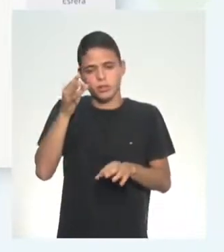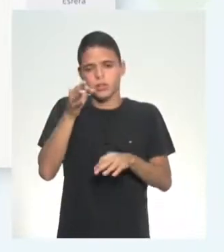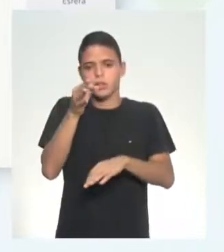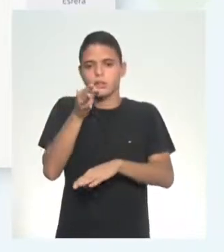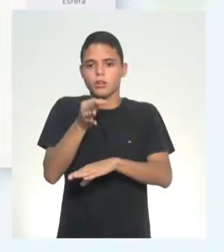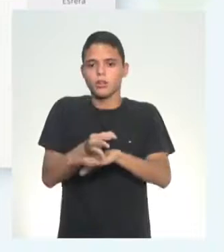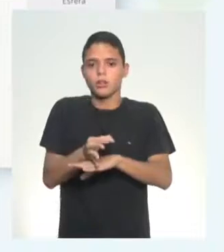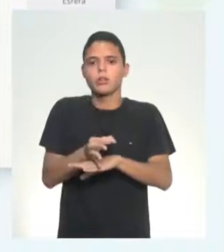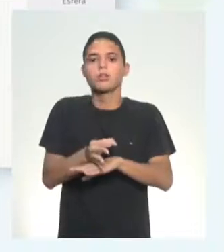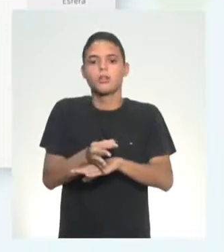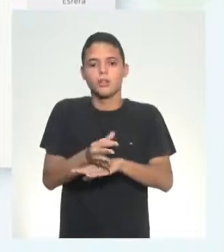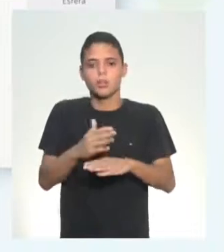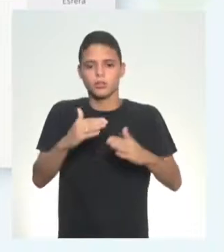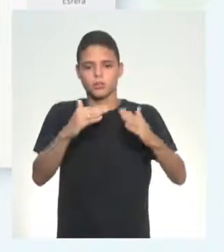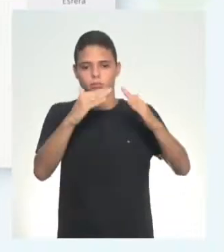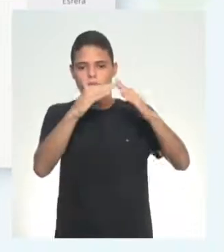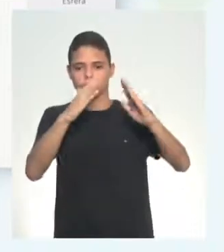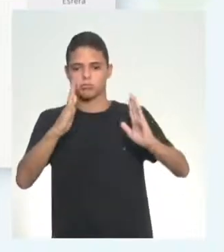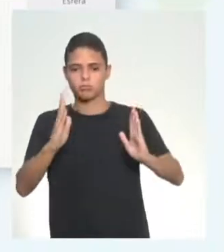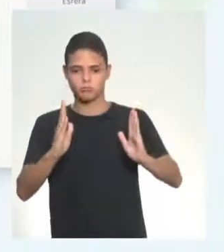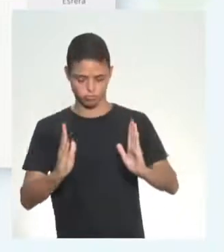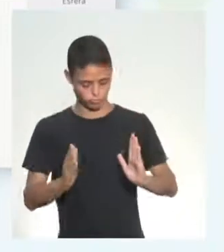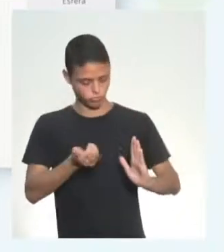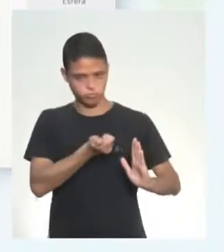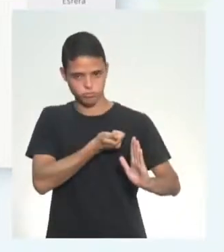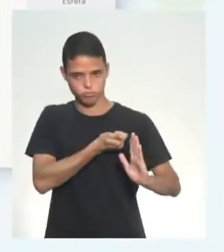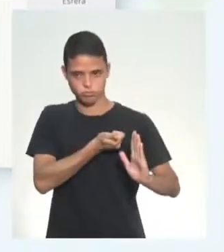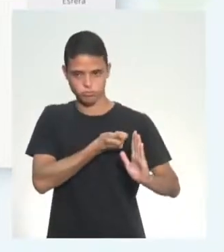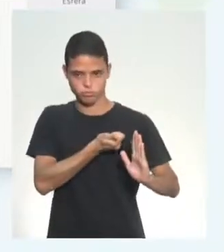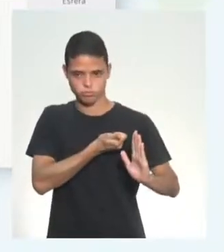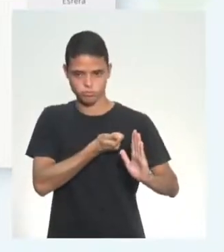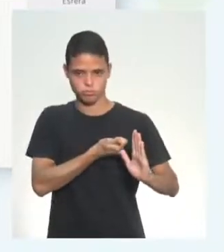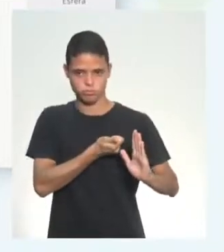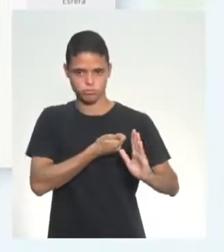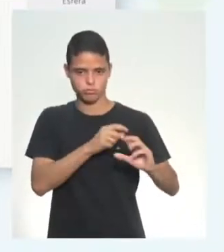da largura aqui da casa. E eu vou inserir também